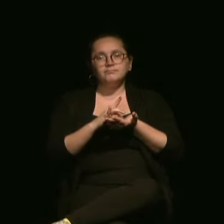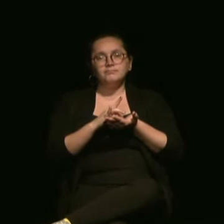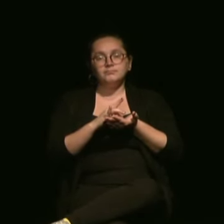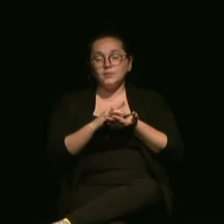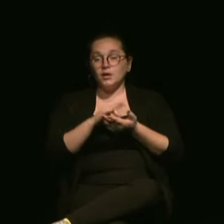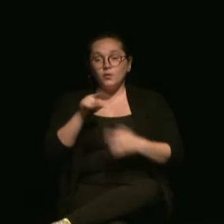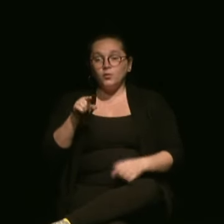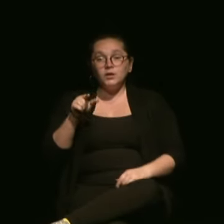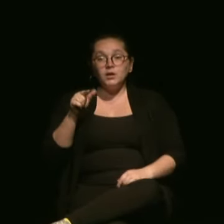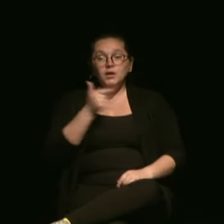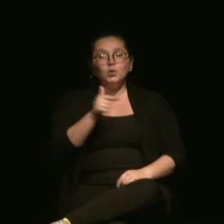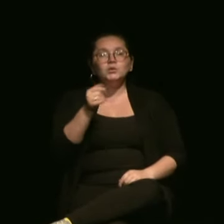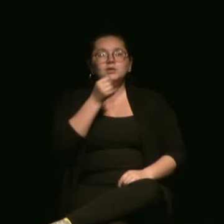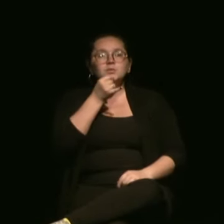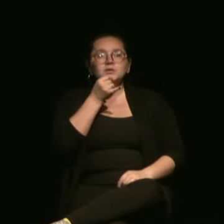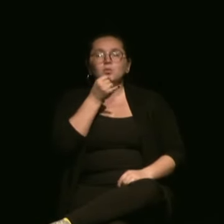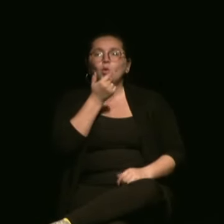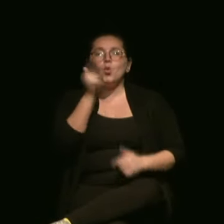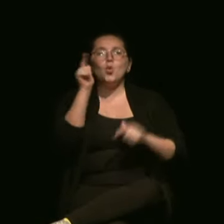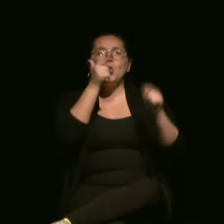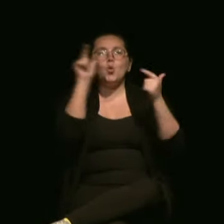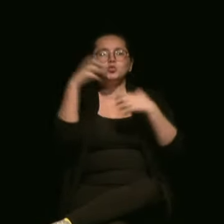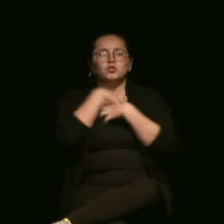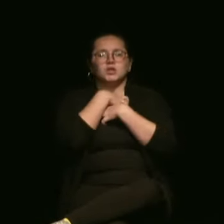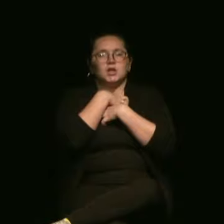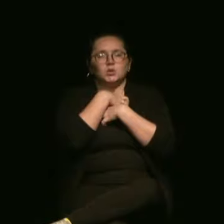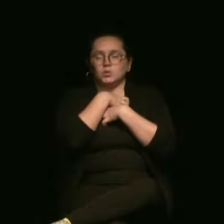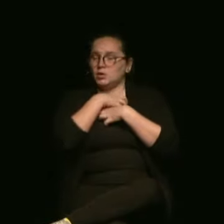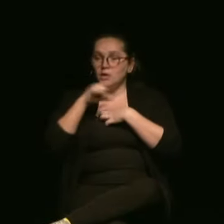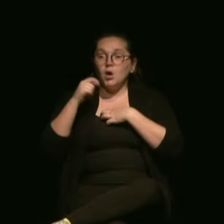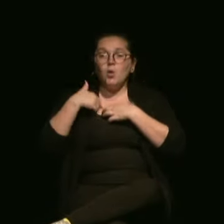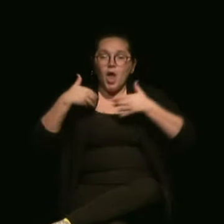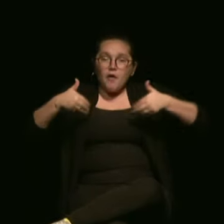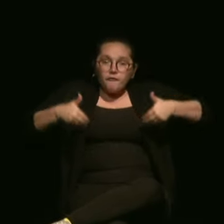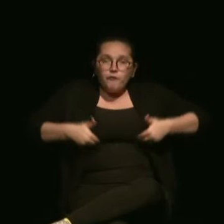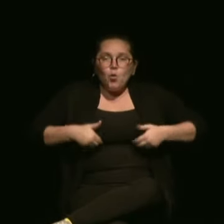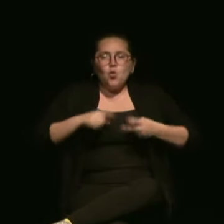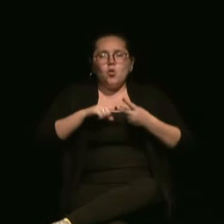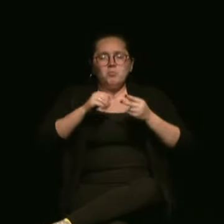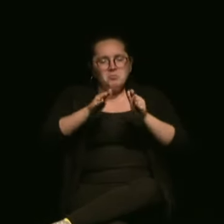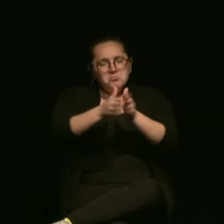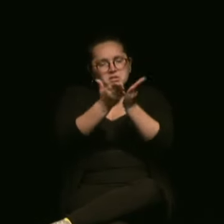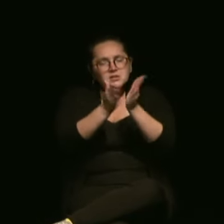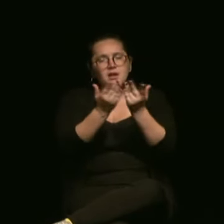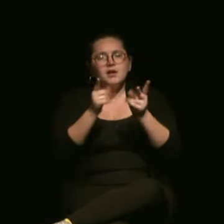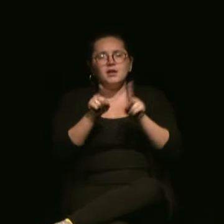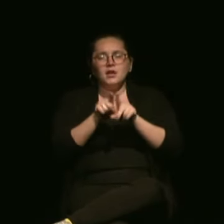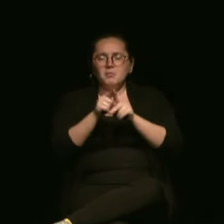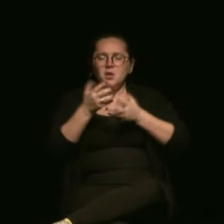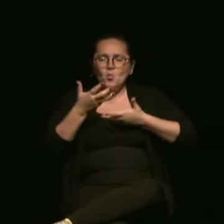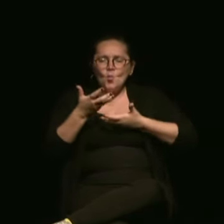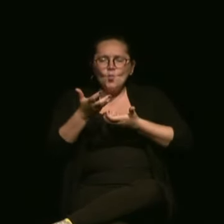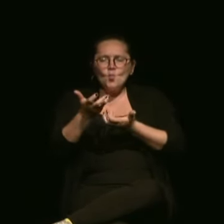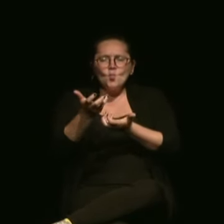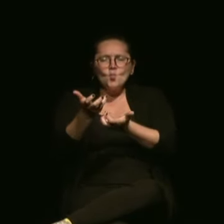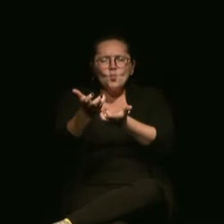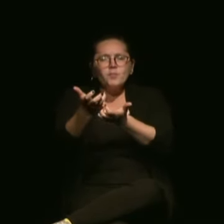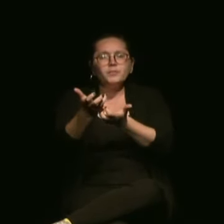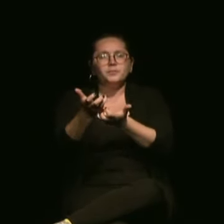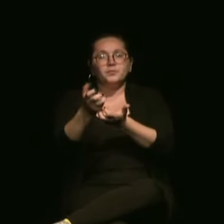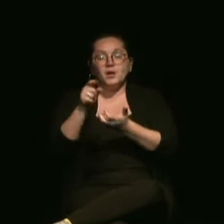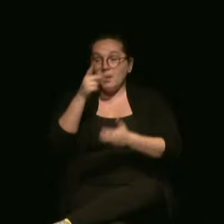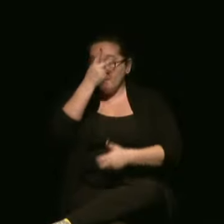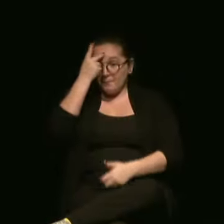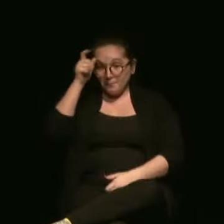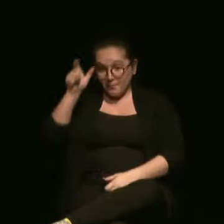aqui não se recorre a categorias gerais. A fome, a miséria, a seca, é a fome desse